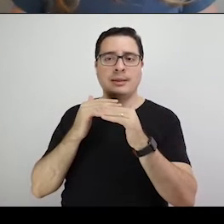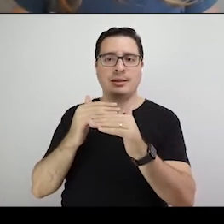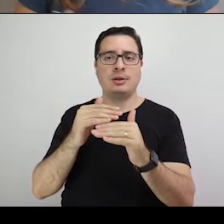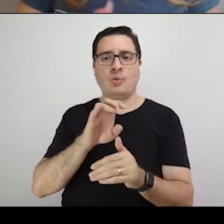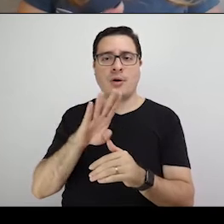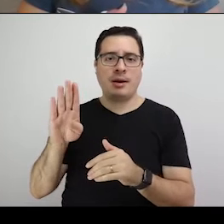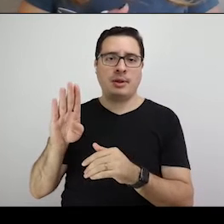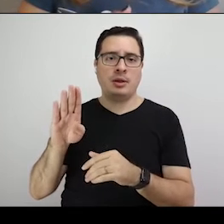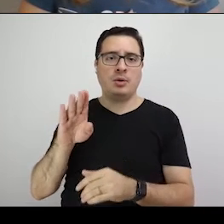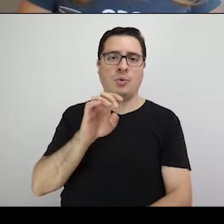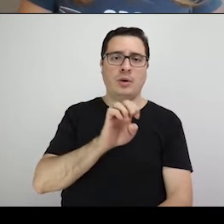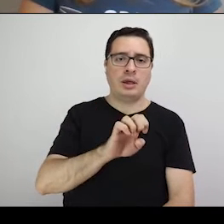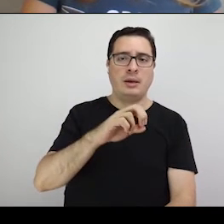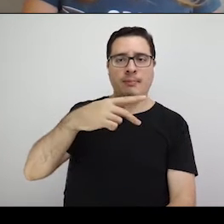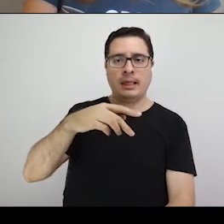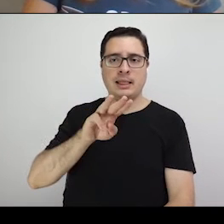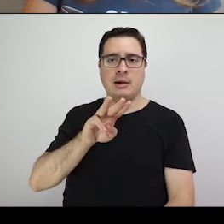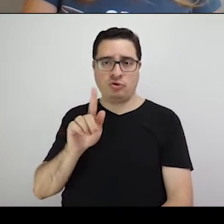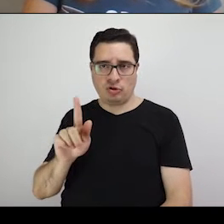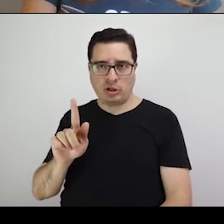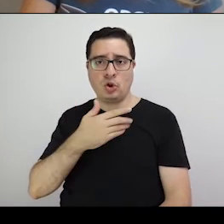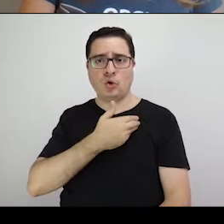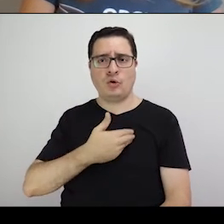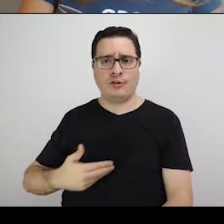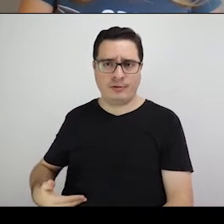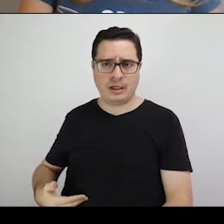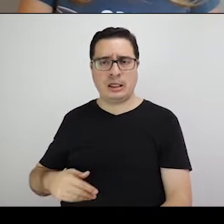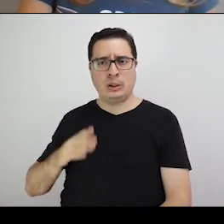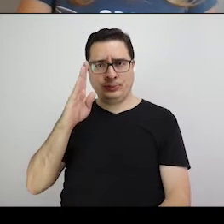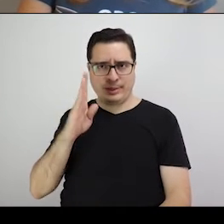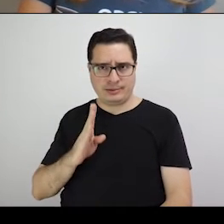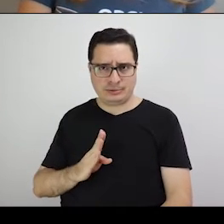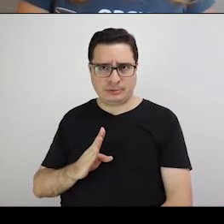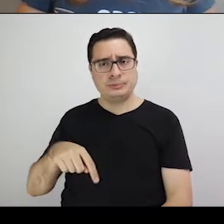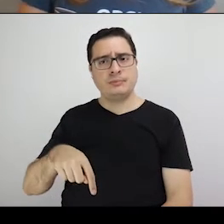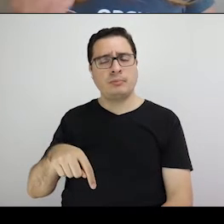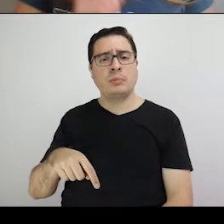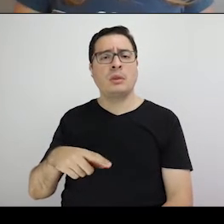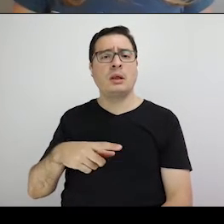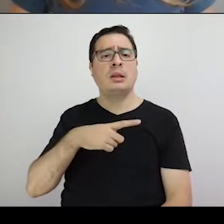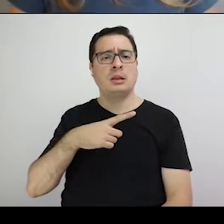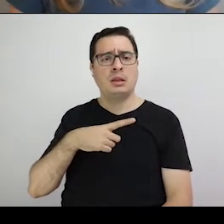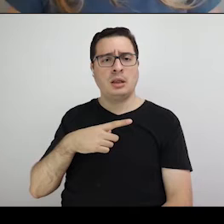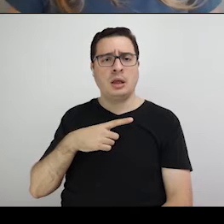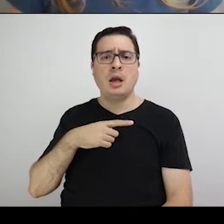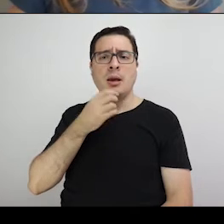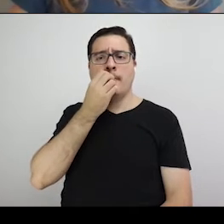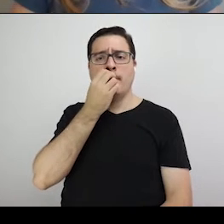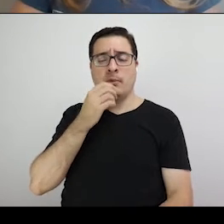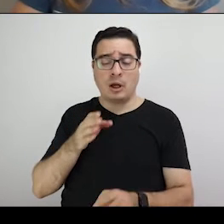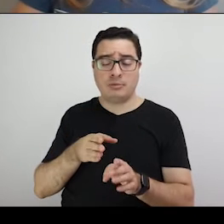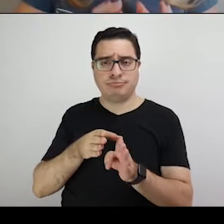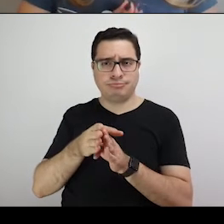o EPWG, do governo federal. Ele fornece recomendações de boas práticas na área